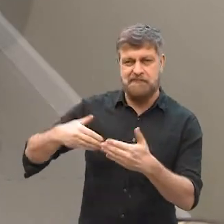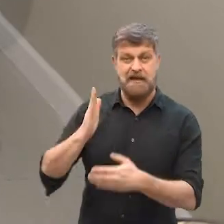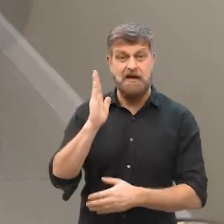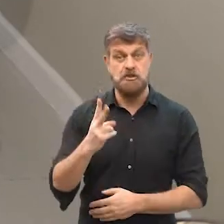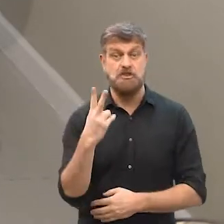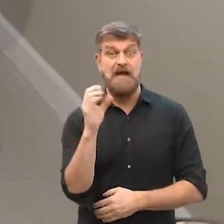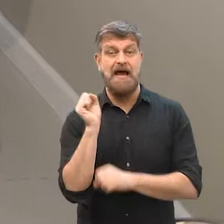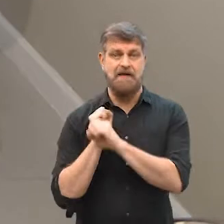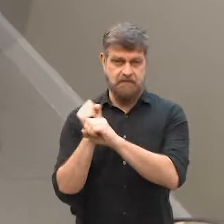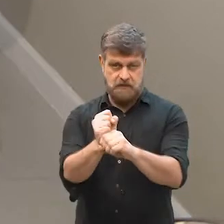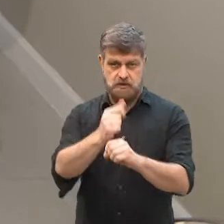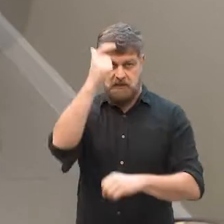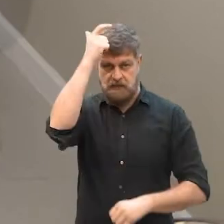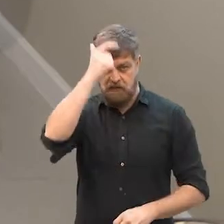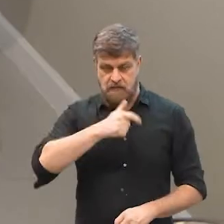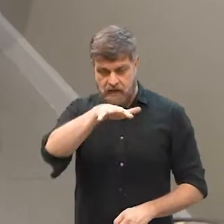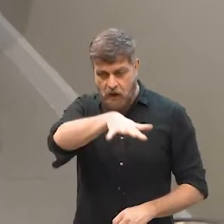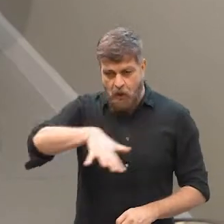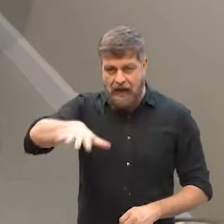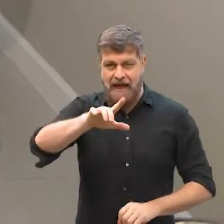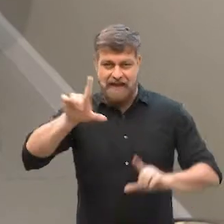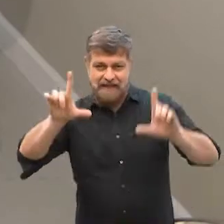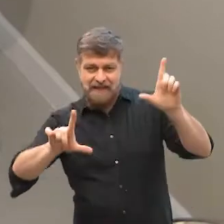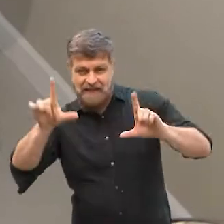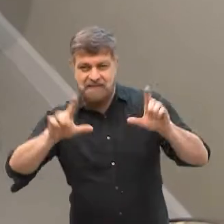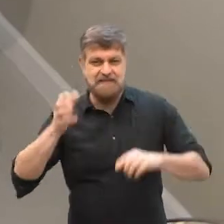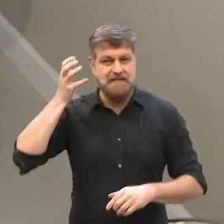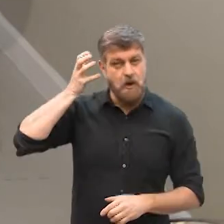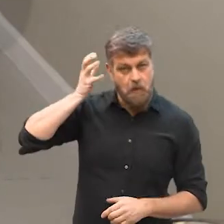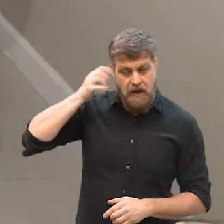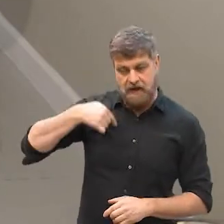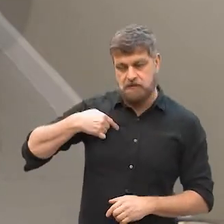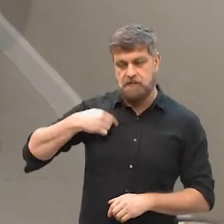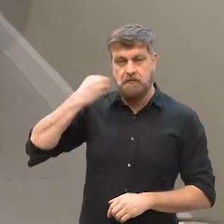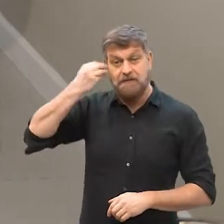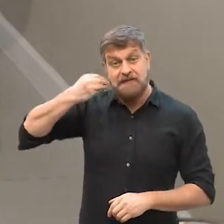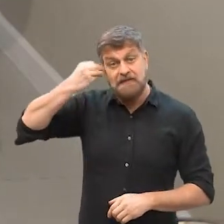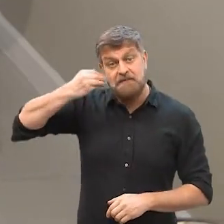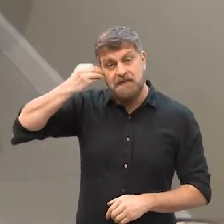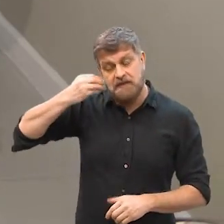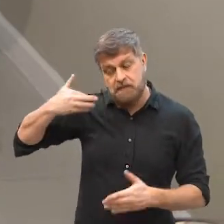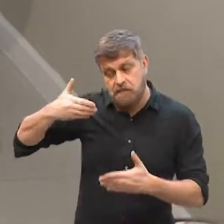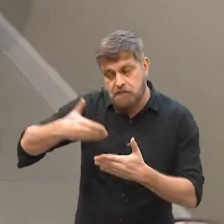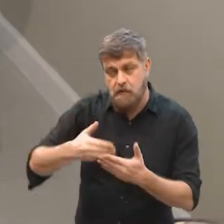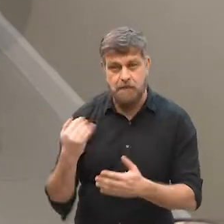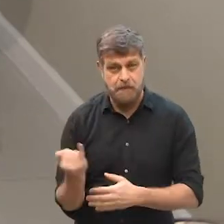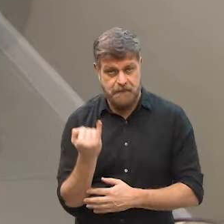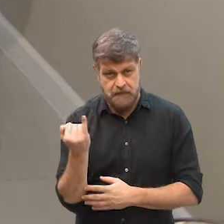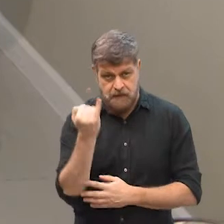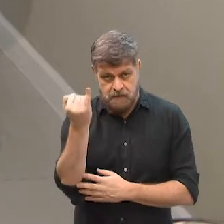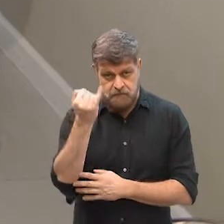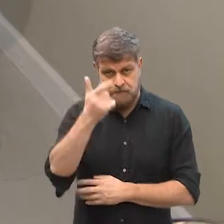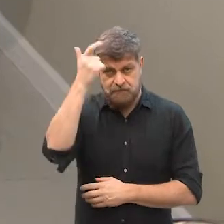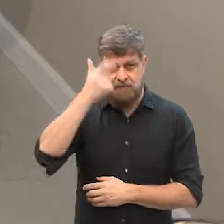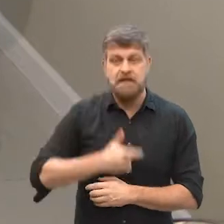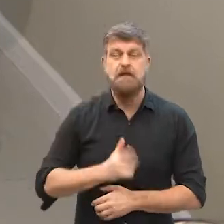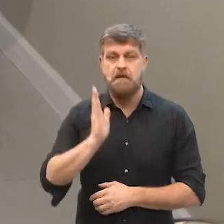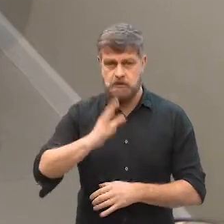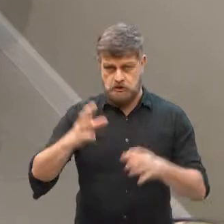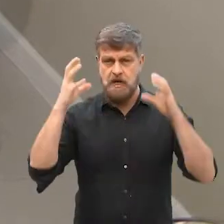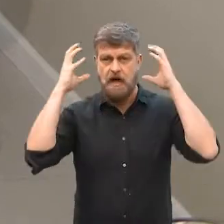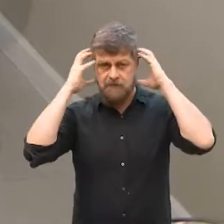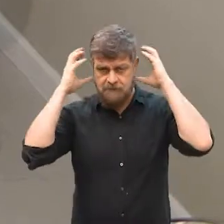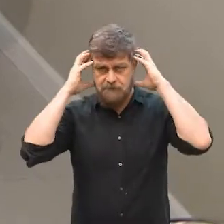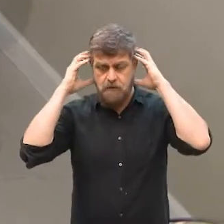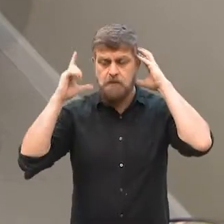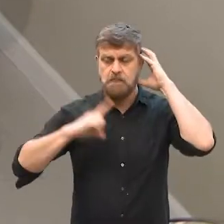anos que eu trabalho com rádio, televisão e tudo mais. Então é muito importante, fiz muito fono, porque tem que fazer por